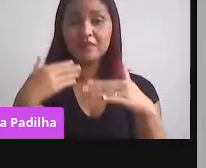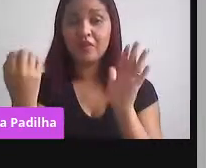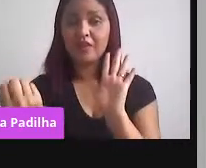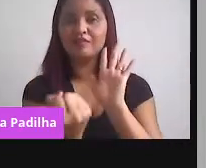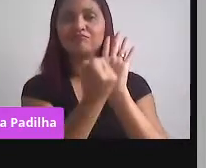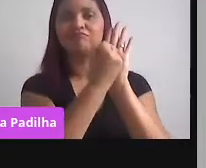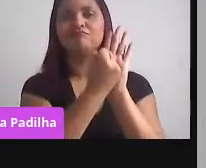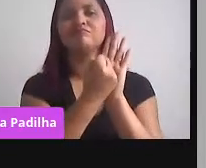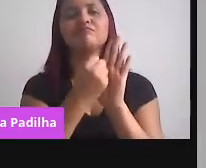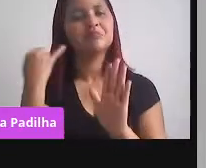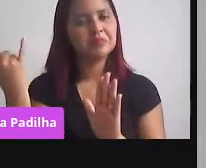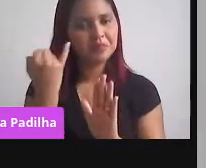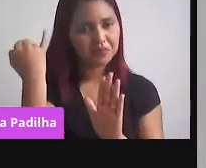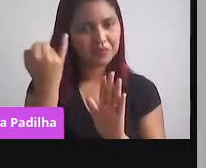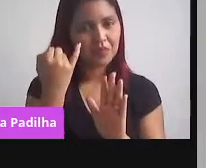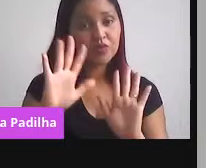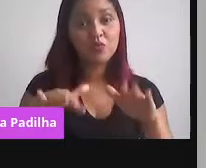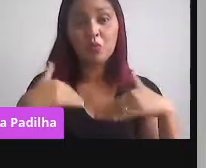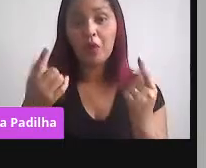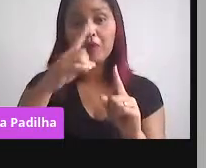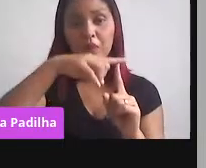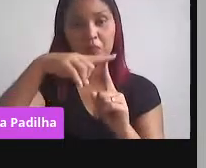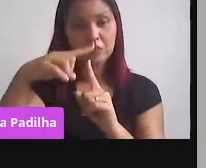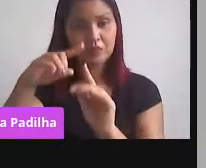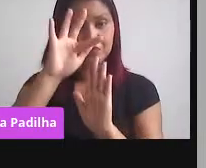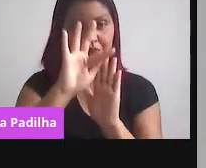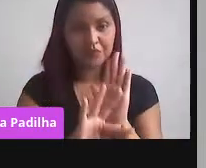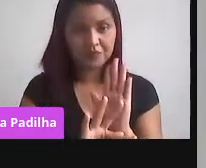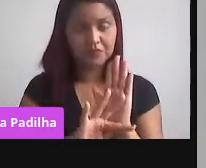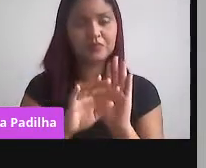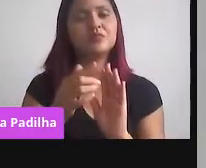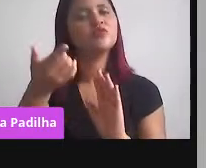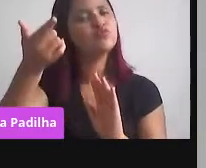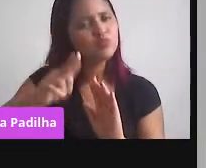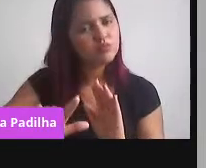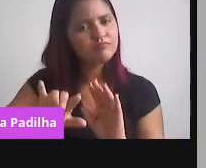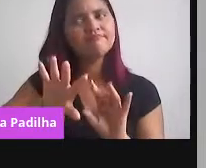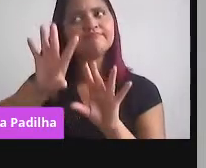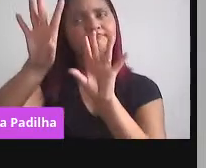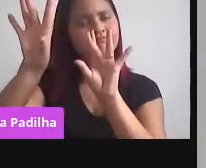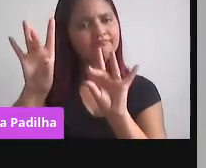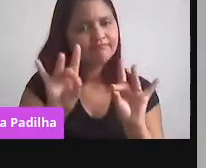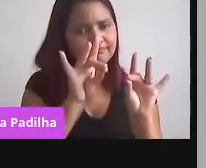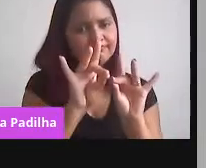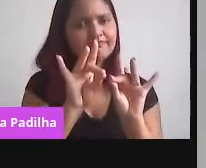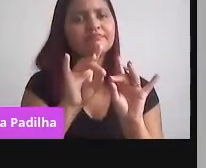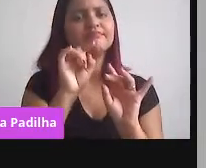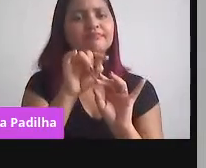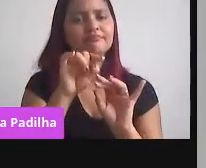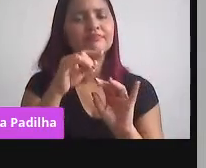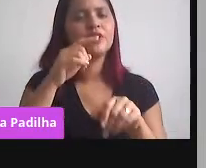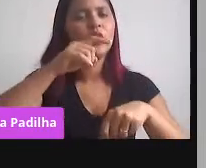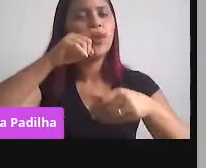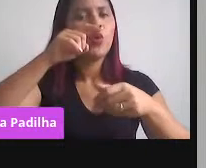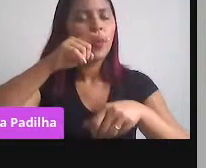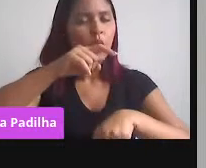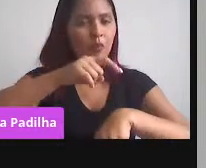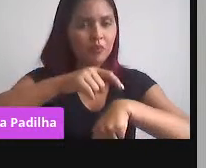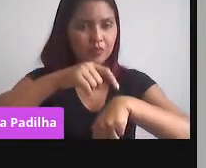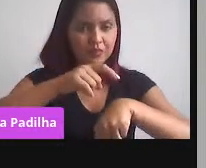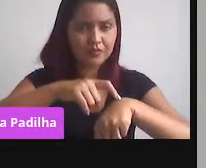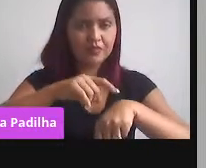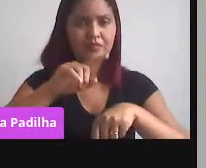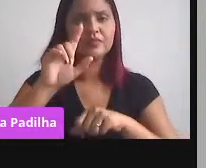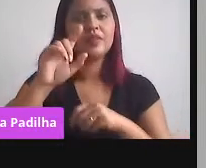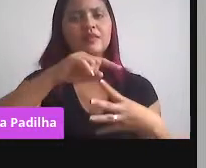de texto, né? E eu retomo desse momento três conceitos que eu considero muito importantes